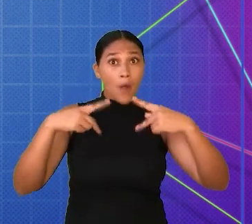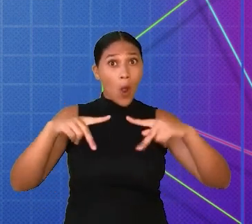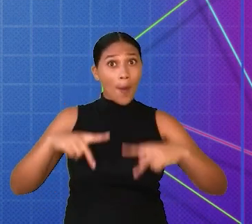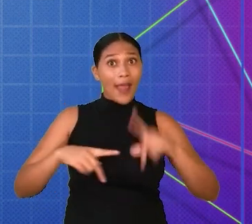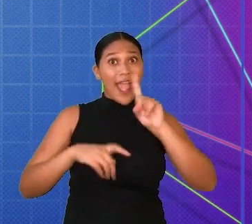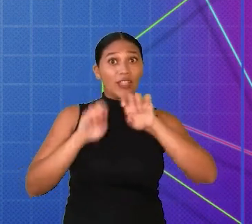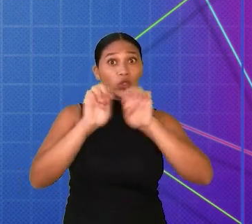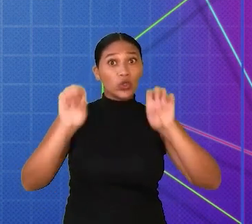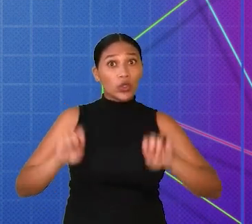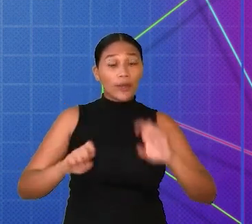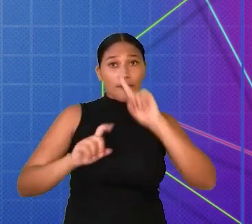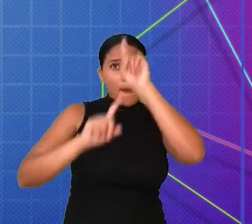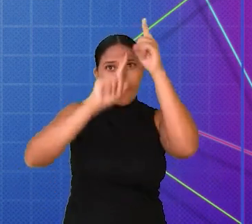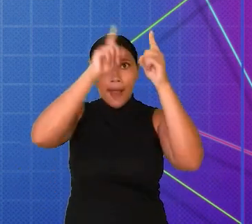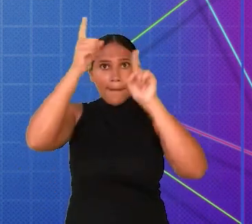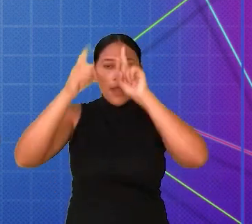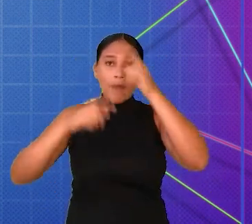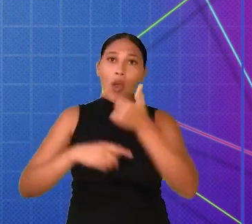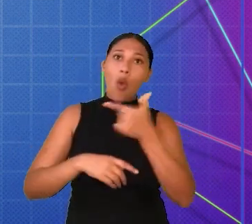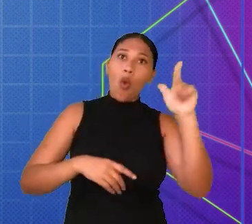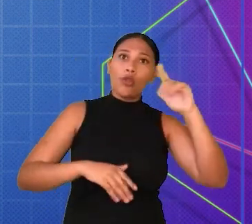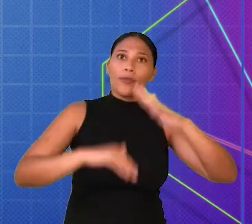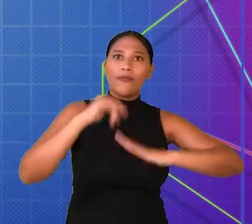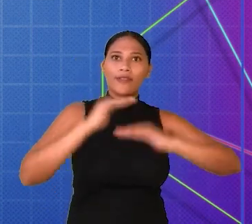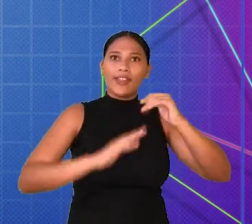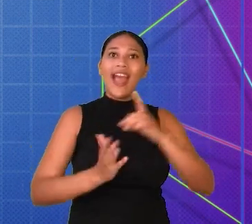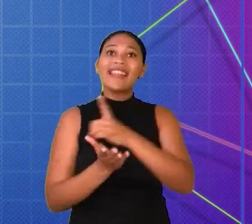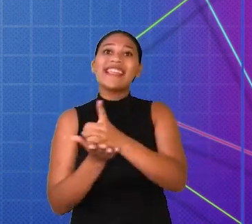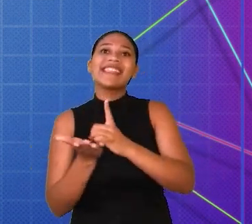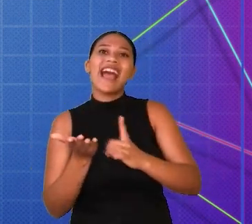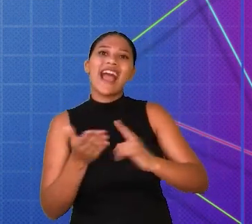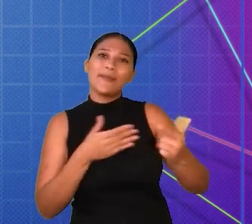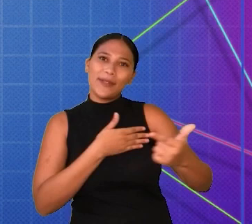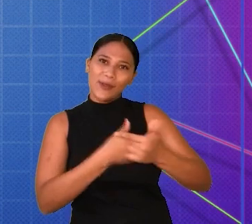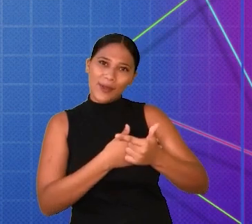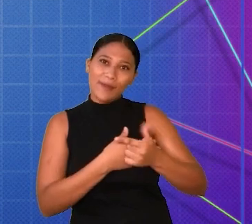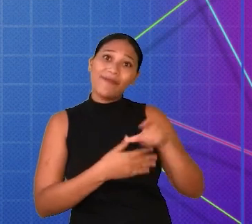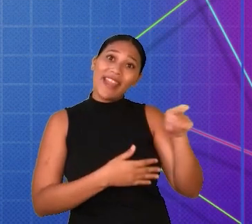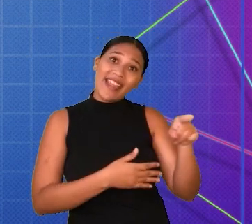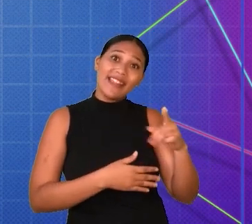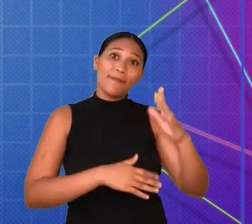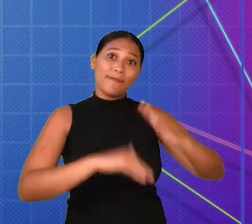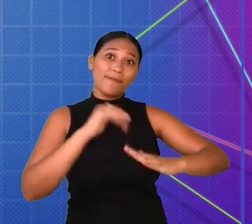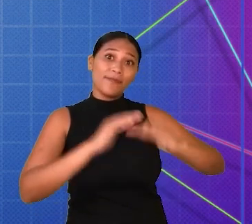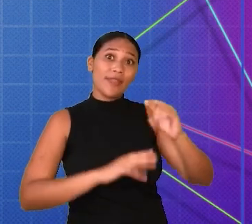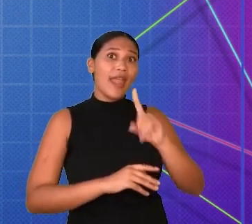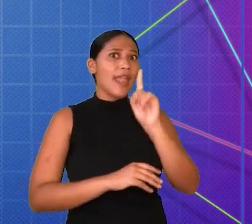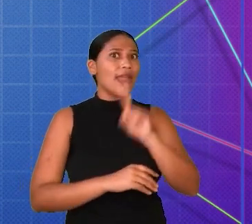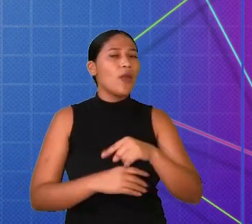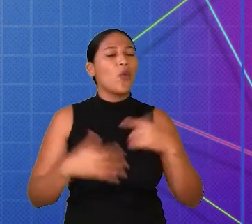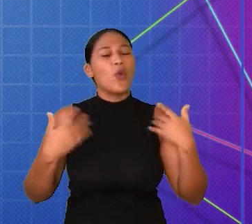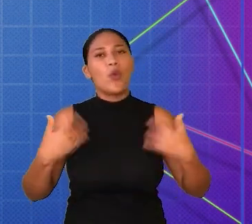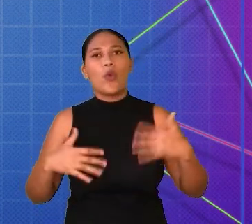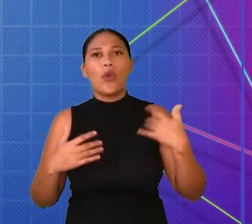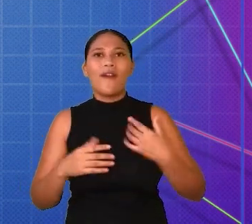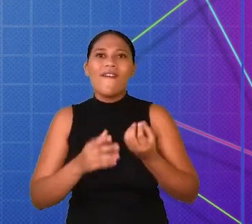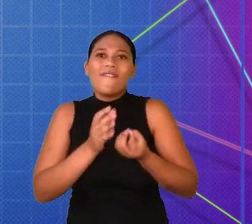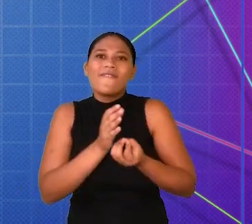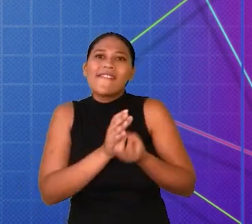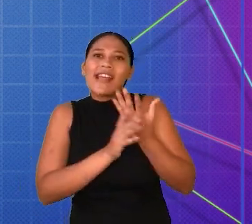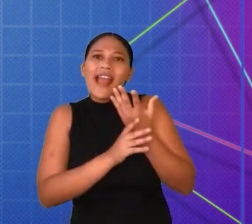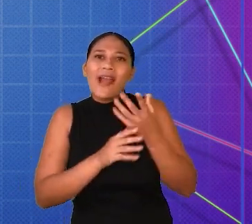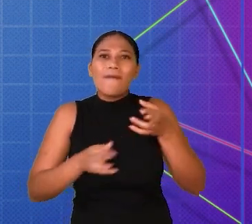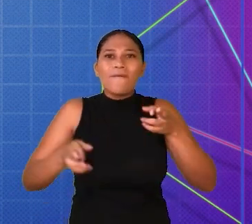jogo. O programador vai ser o cara que vai estruturar as criações de um outro profissional, que é o design de personagens. Esse cara vai